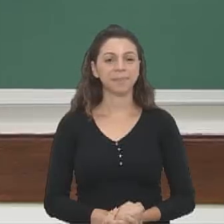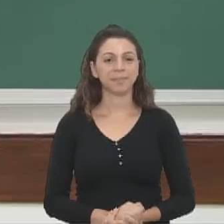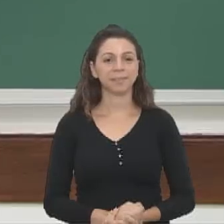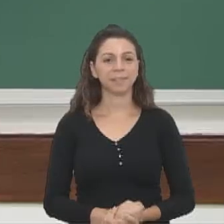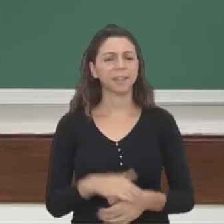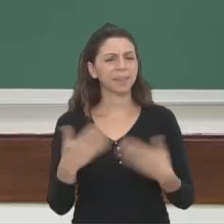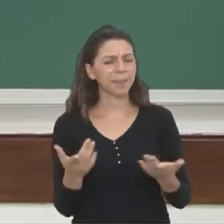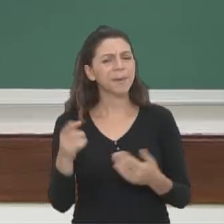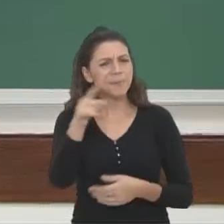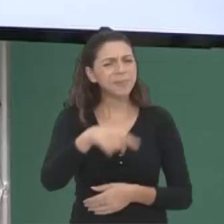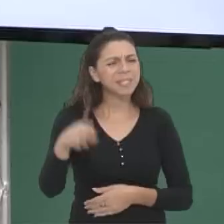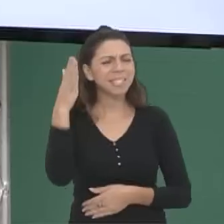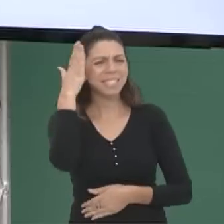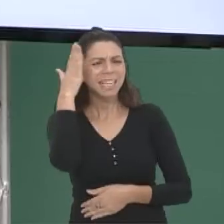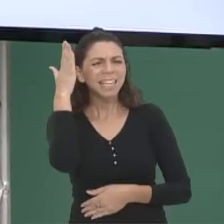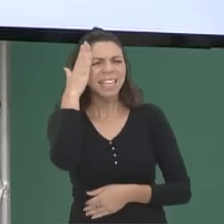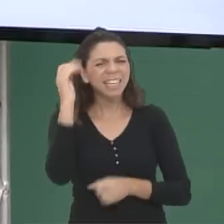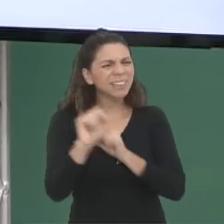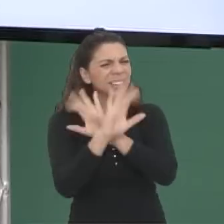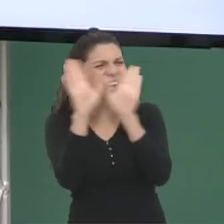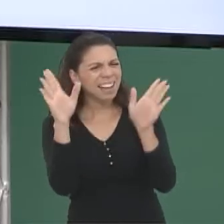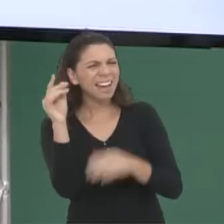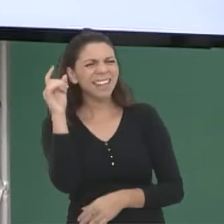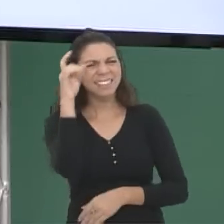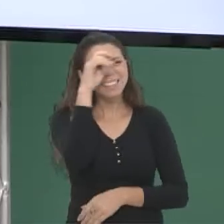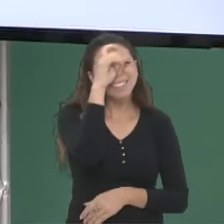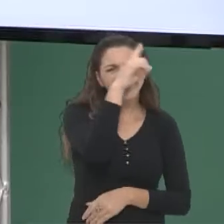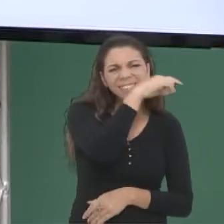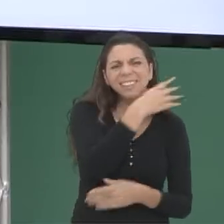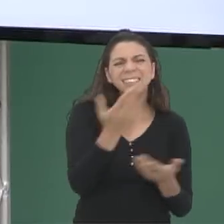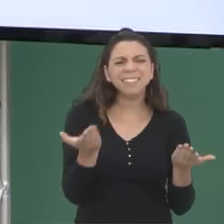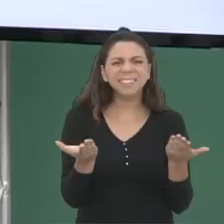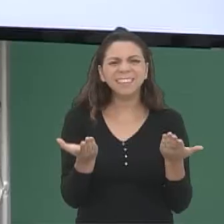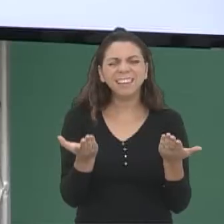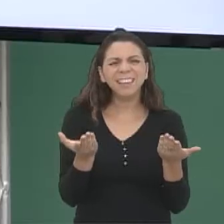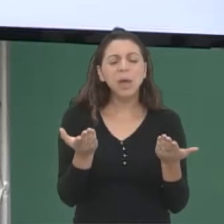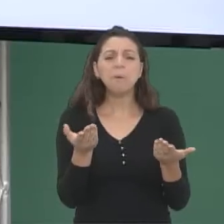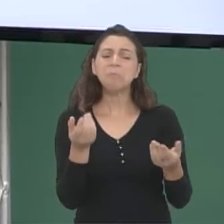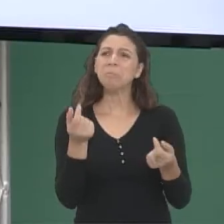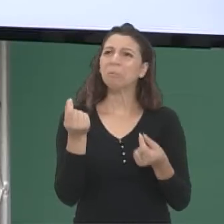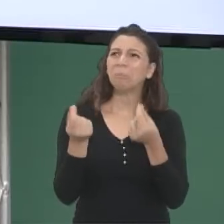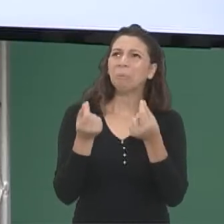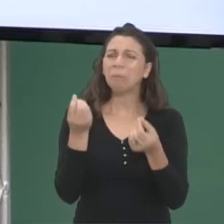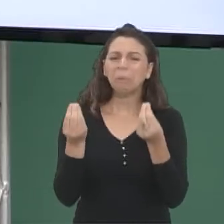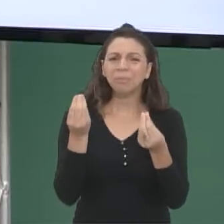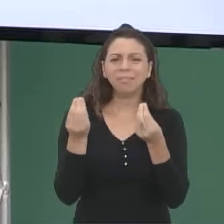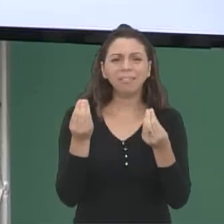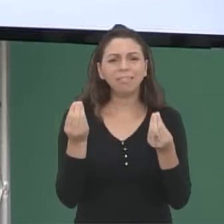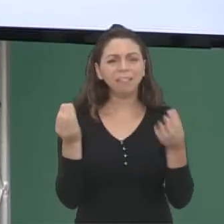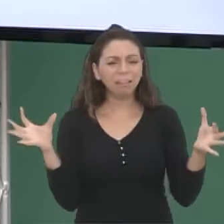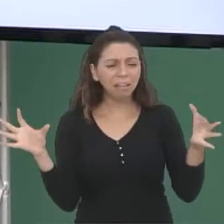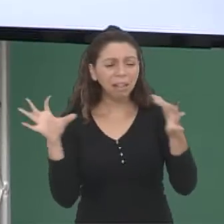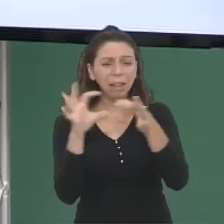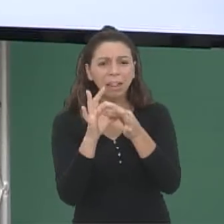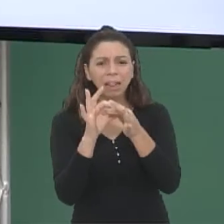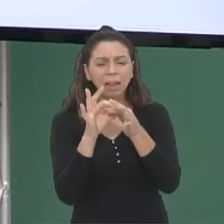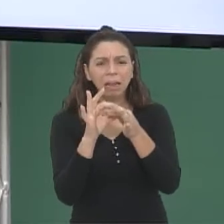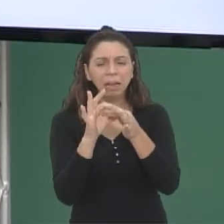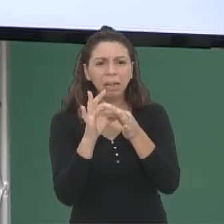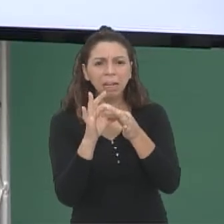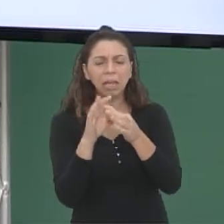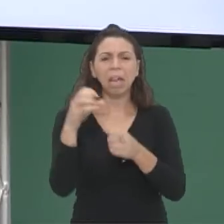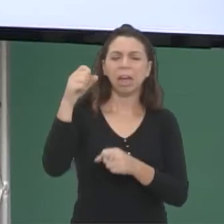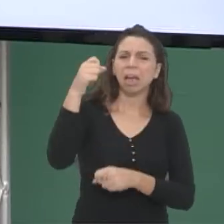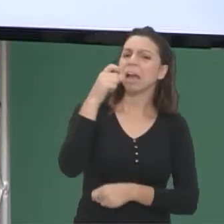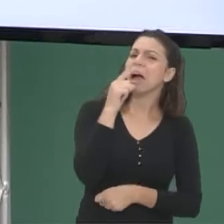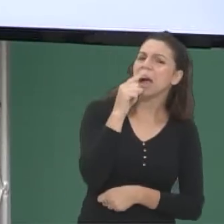Será que você entendeu? Será que foi difícil imaginar o que tem de relação esses 5 emojis? Água,